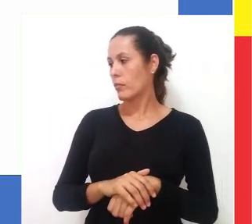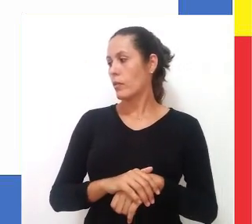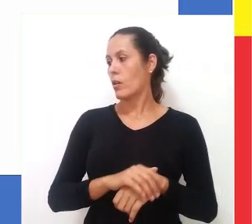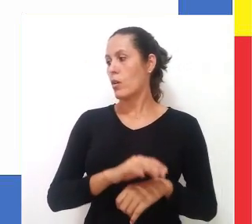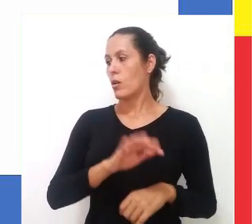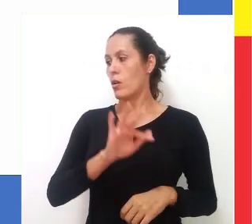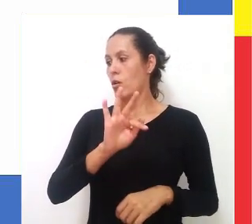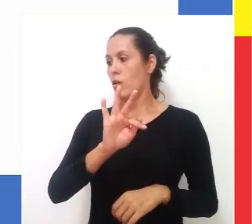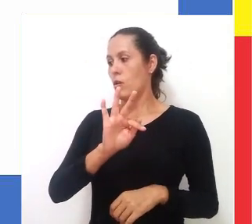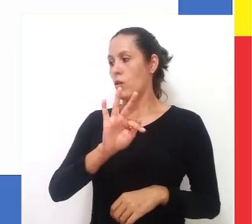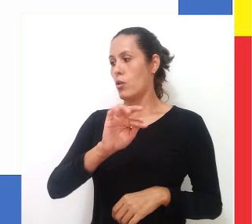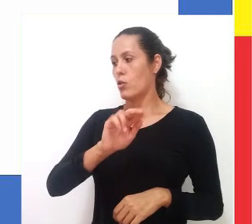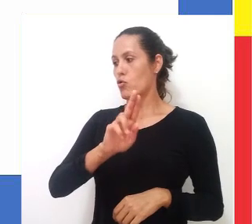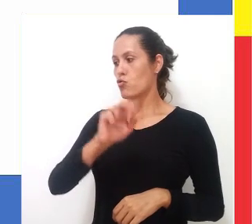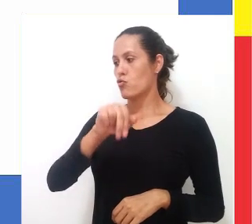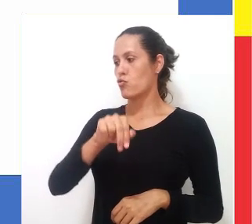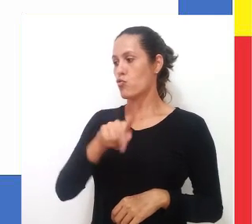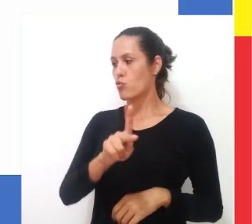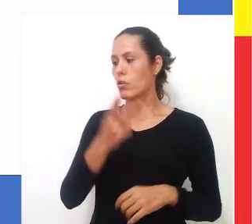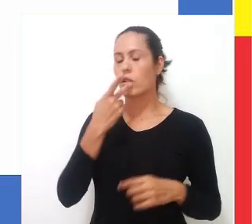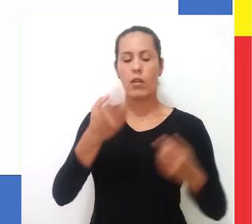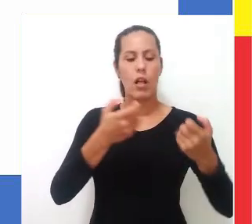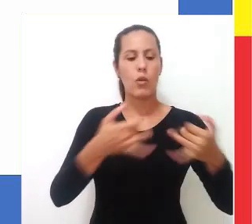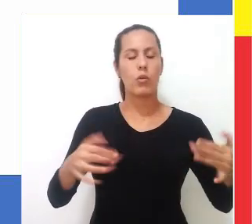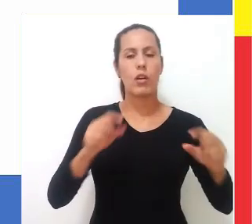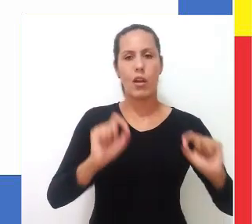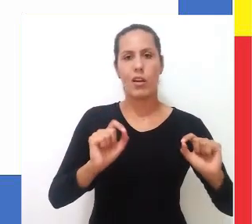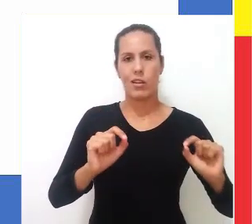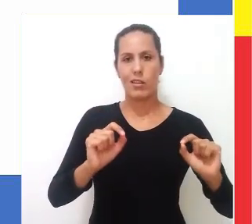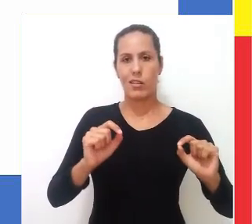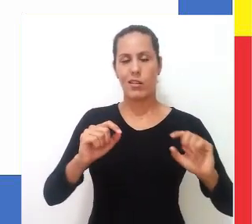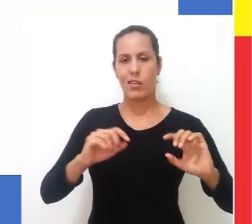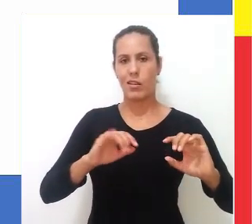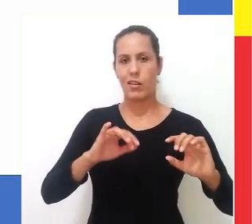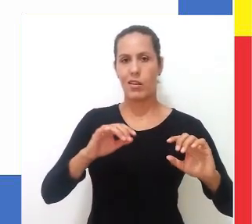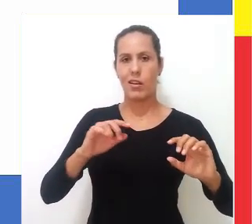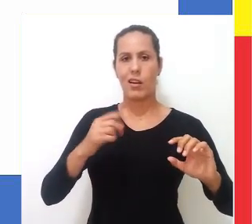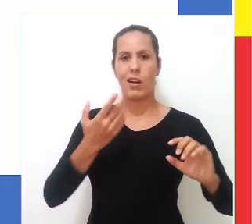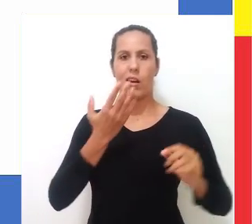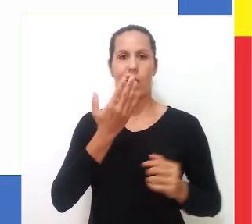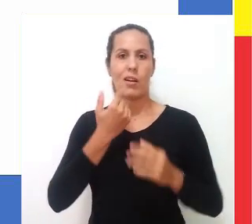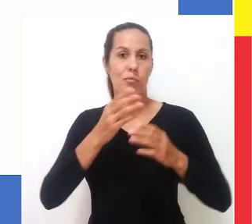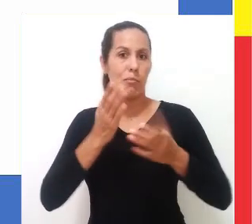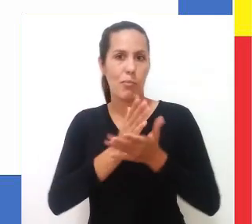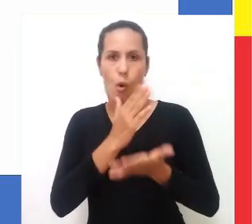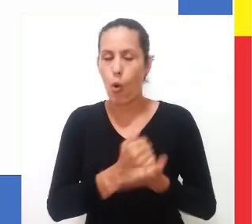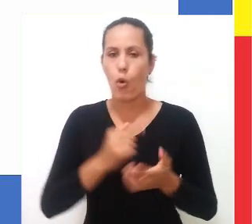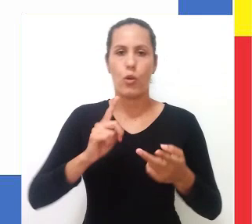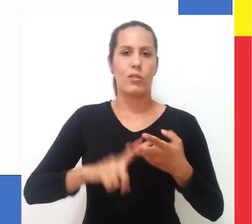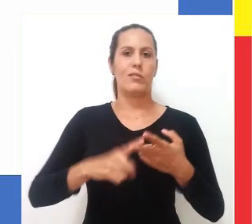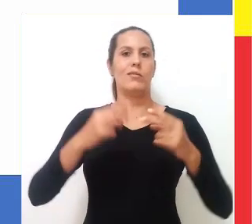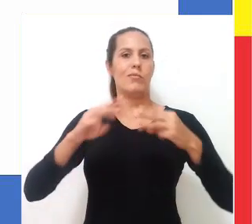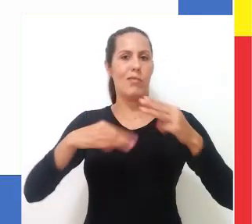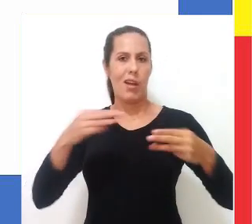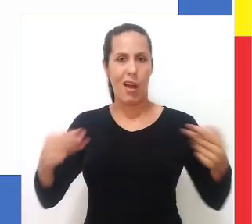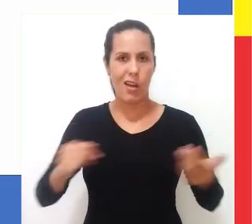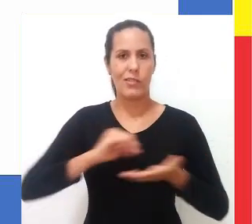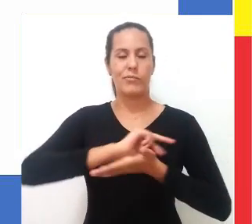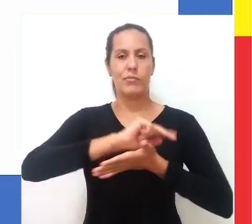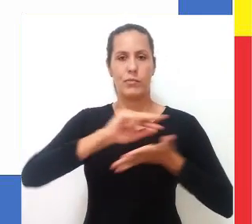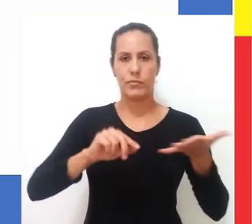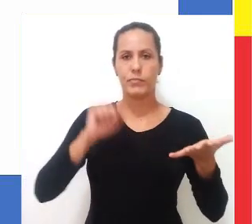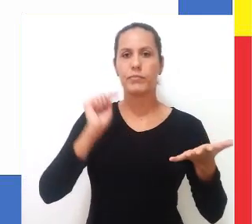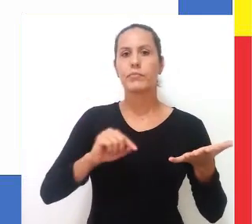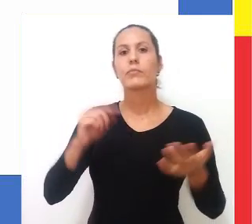são os fast foods, são os sweets, cakes, os snacks, ok? Enquanto